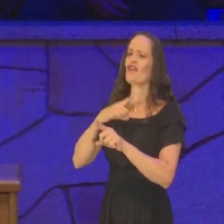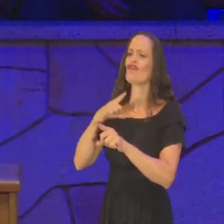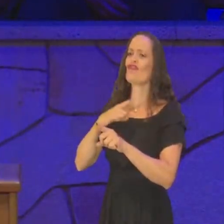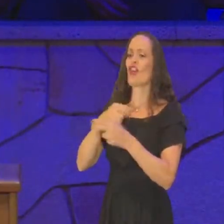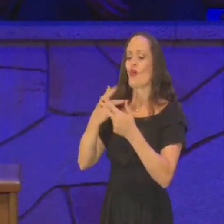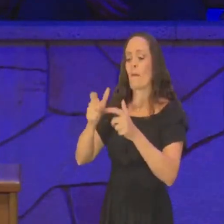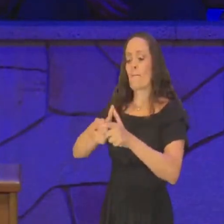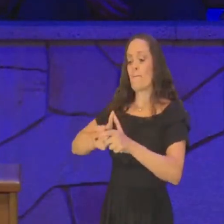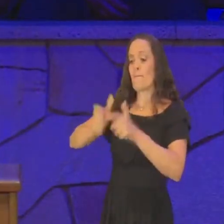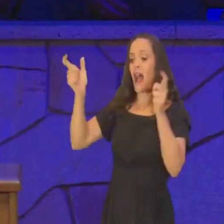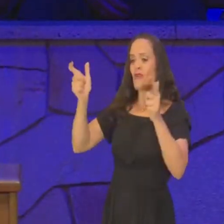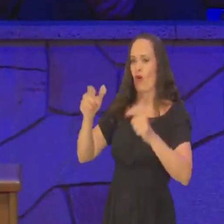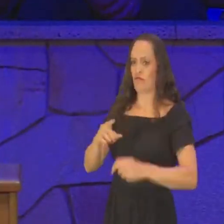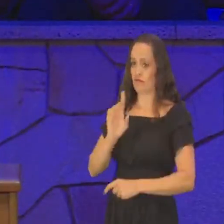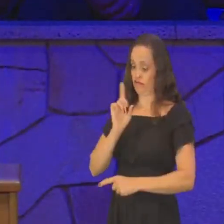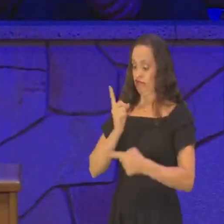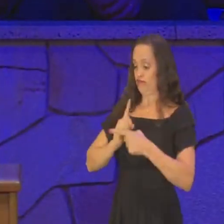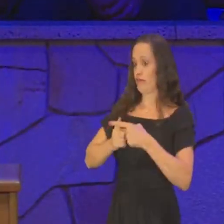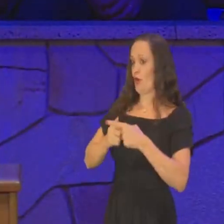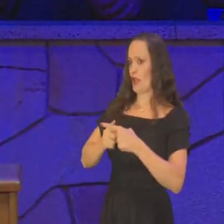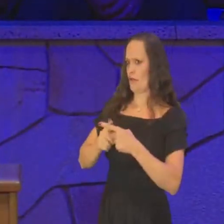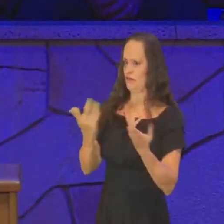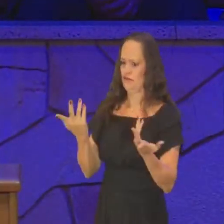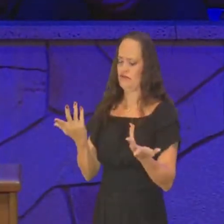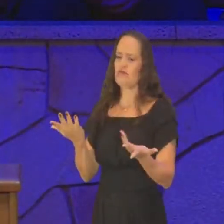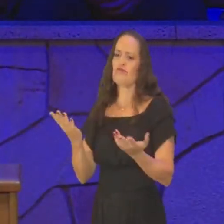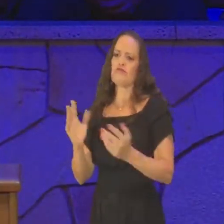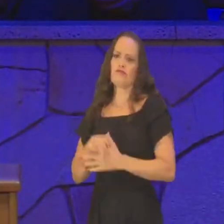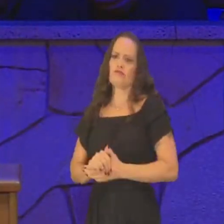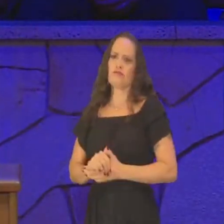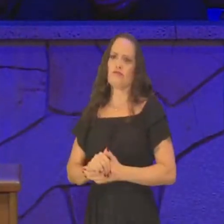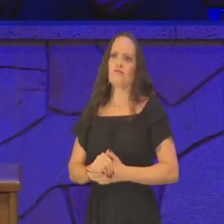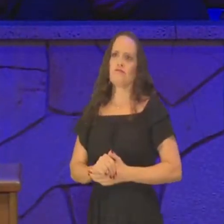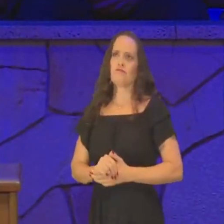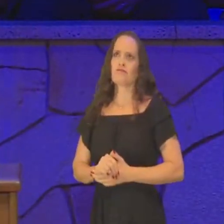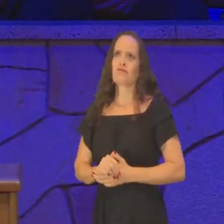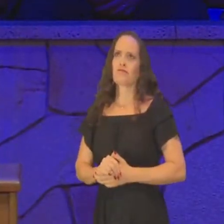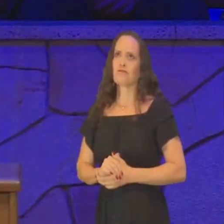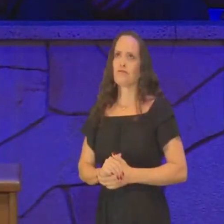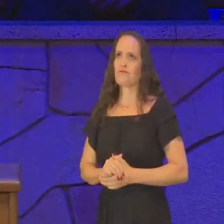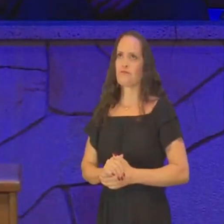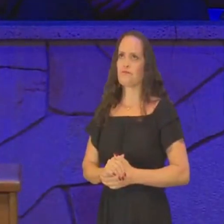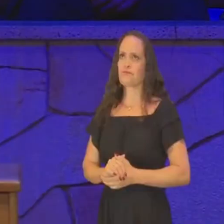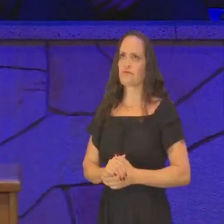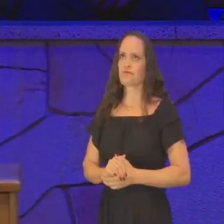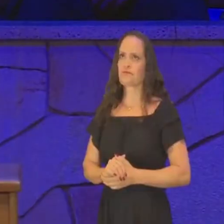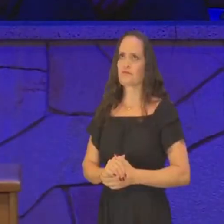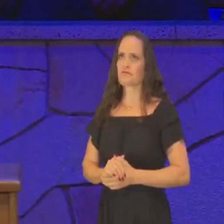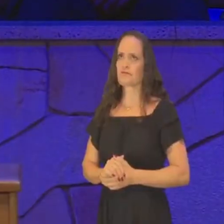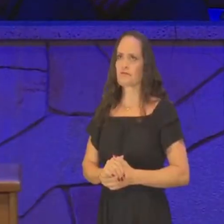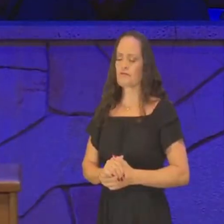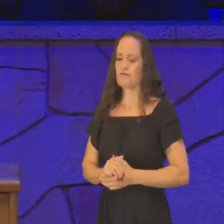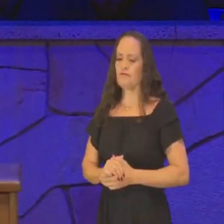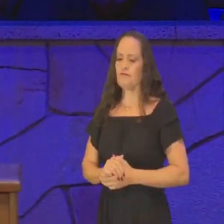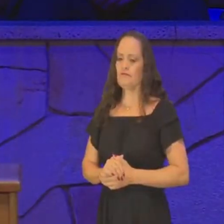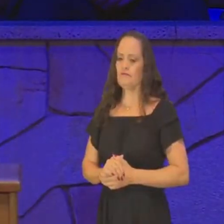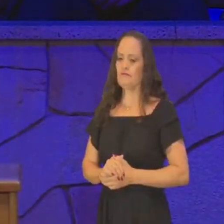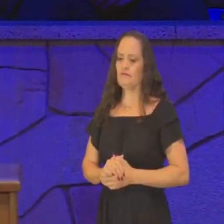Porque ali, como homem, sujeito às suas paixões, como diz também Tiago na sua epístola,